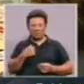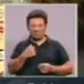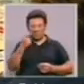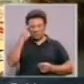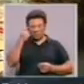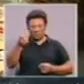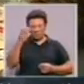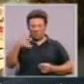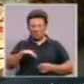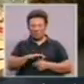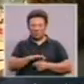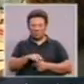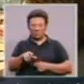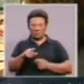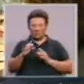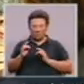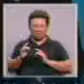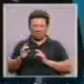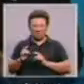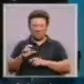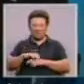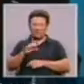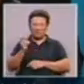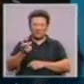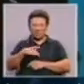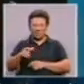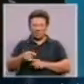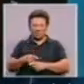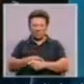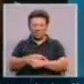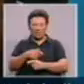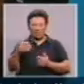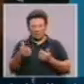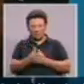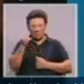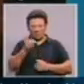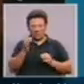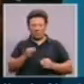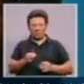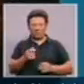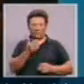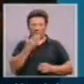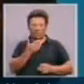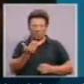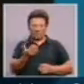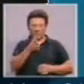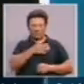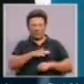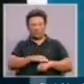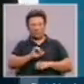conheci ele sempre que esta doença é lenta é cronica é progressiva e mata mesmo muito obrigada por seu